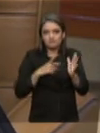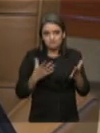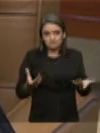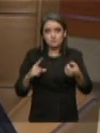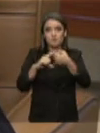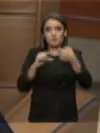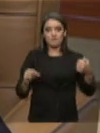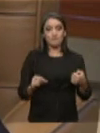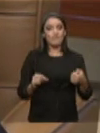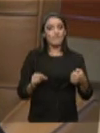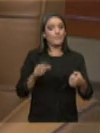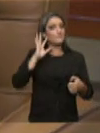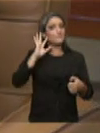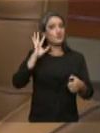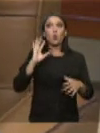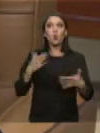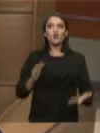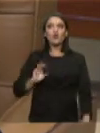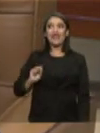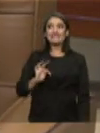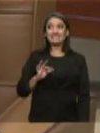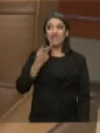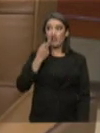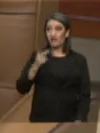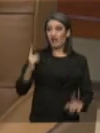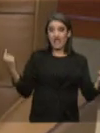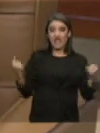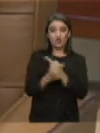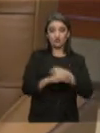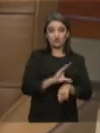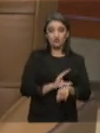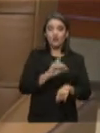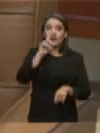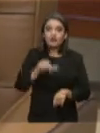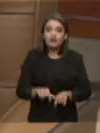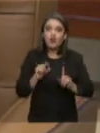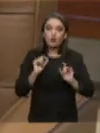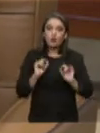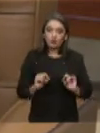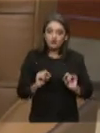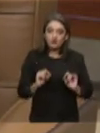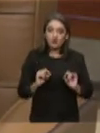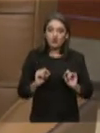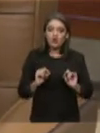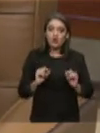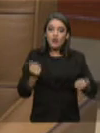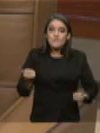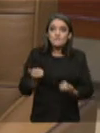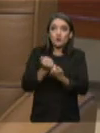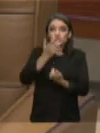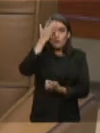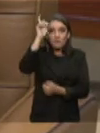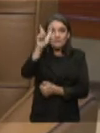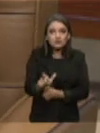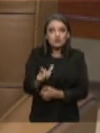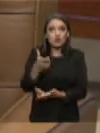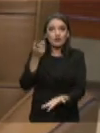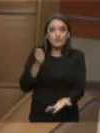declarado inconstitucional pelo Supremo, portanto, pró-contribuinte. Isso está na lei, isso é direito positivo